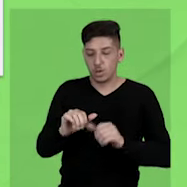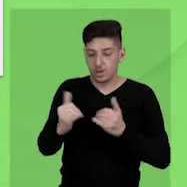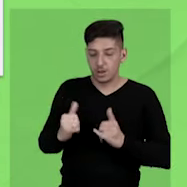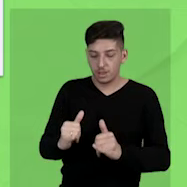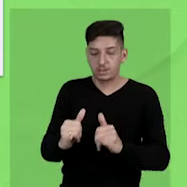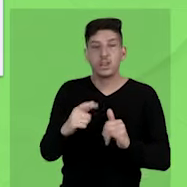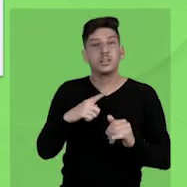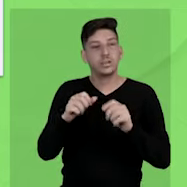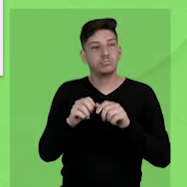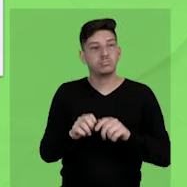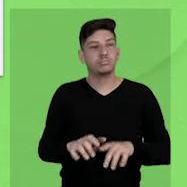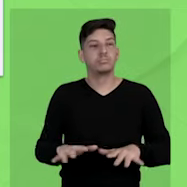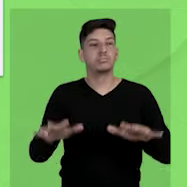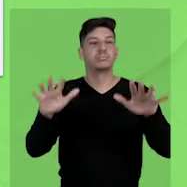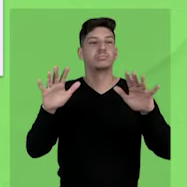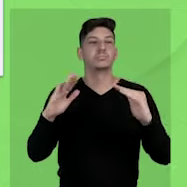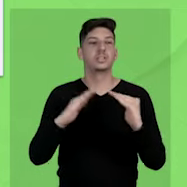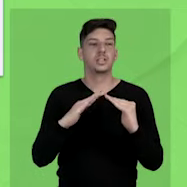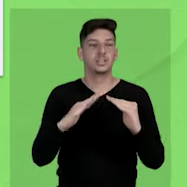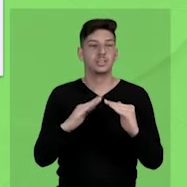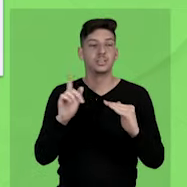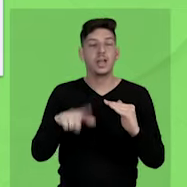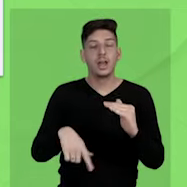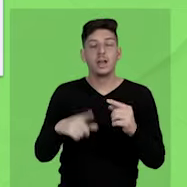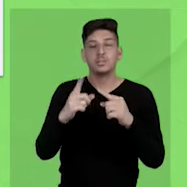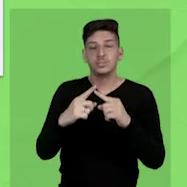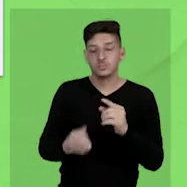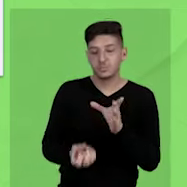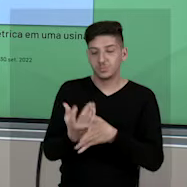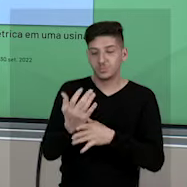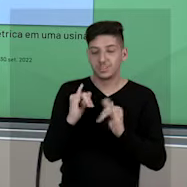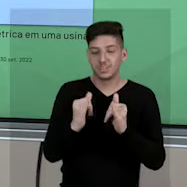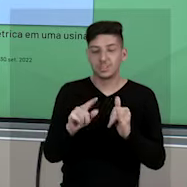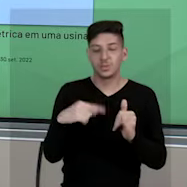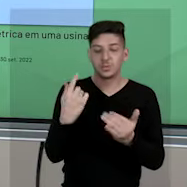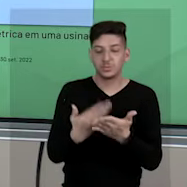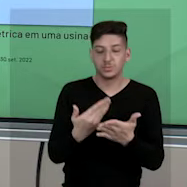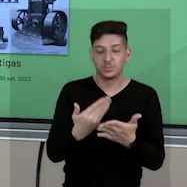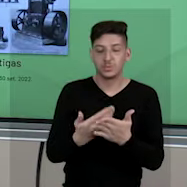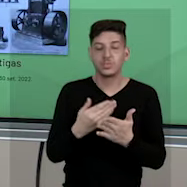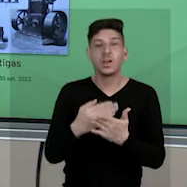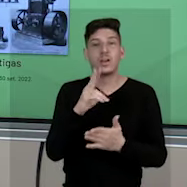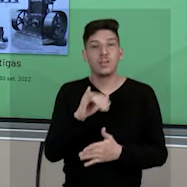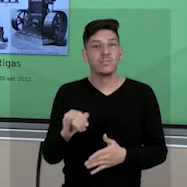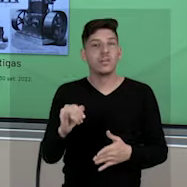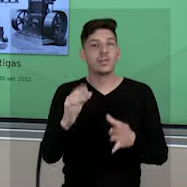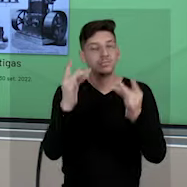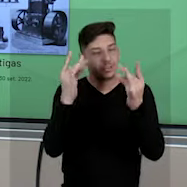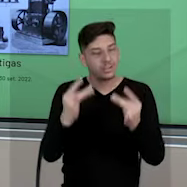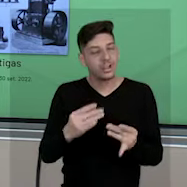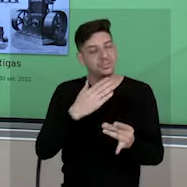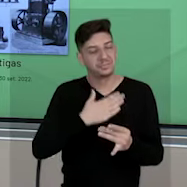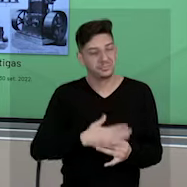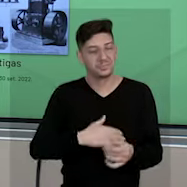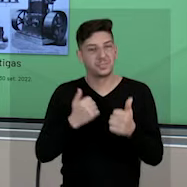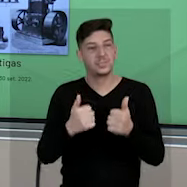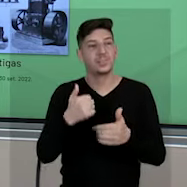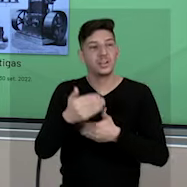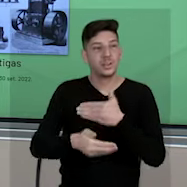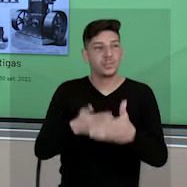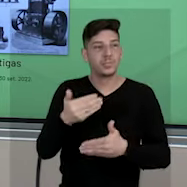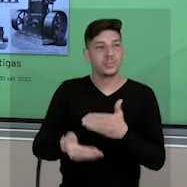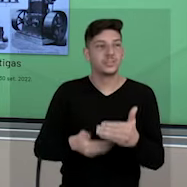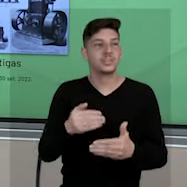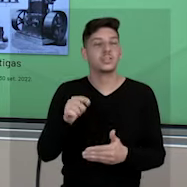casas. Então, essa é uma forma de produção de energia que nós vamos estudar também, mais adiante, com mais calma. E aí, esse processo